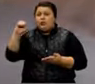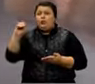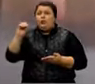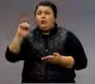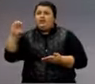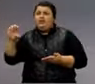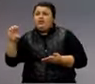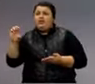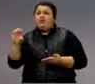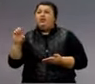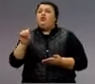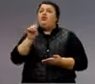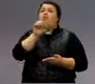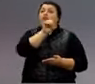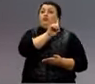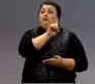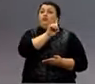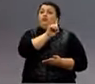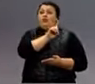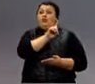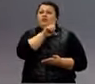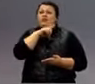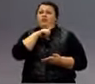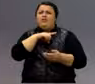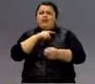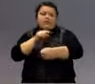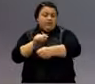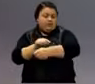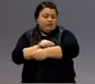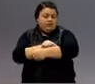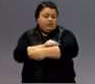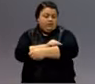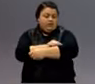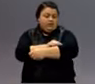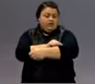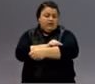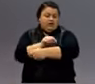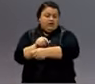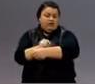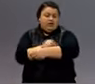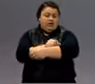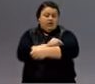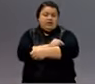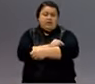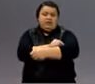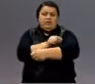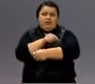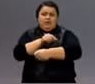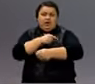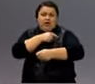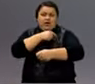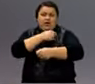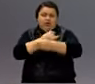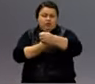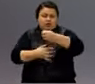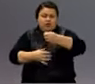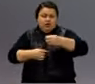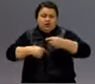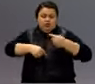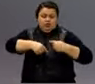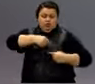vão levar o sangue do coração, o sangue oxigenado, né, do coração até o corpo.